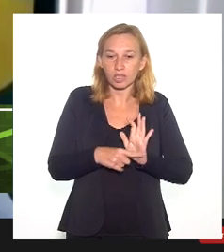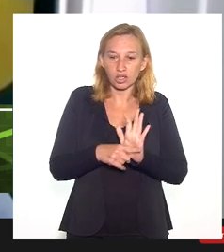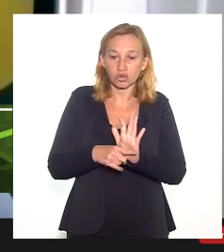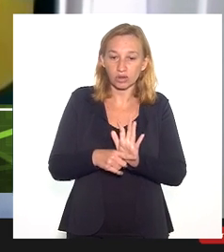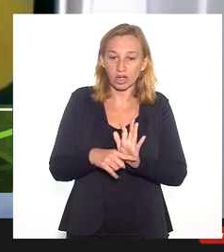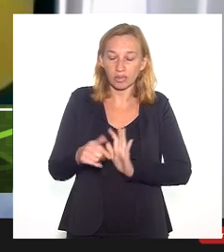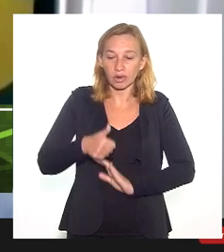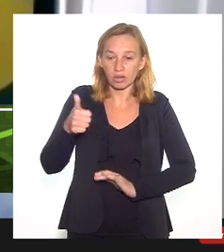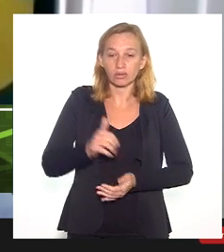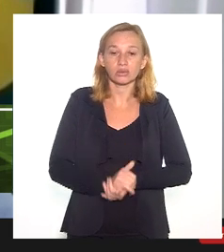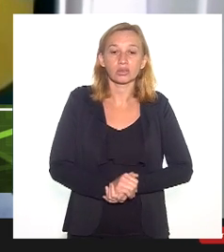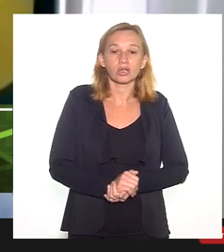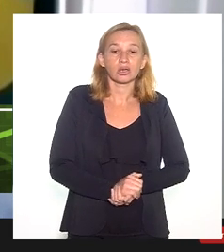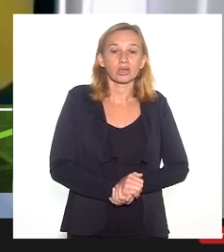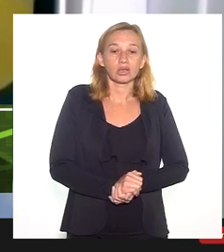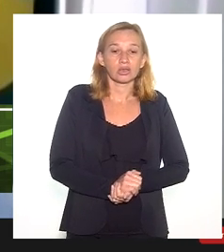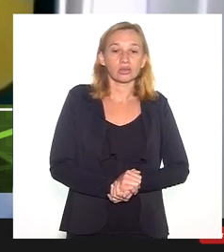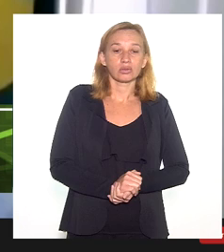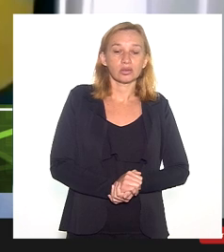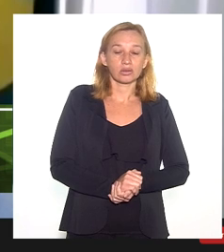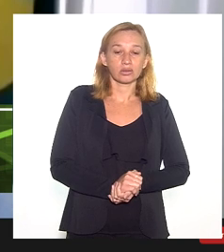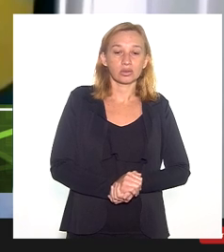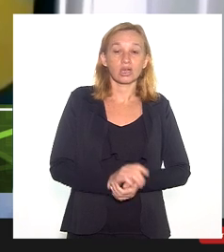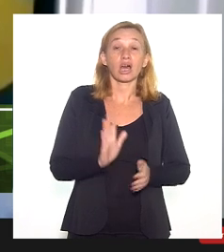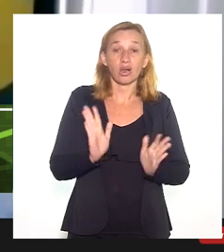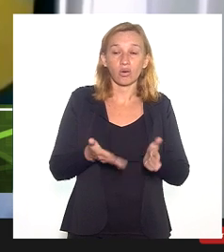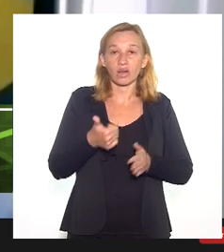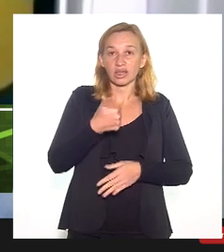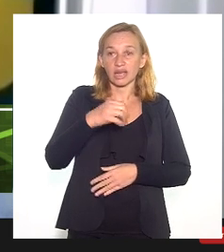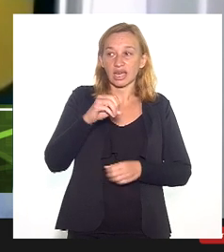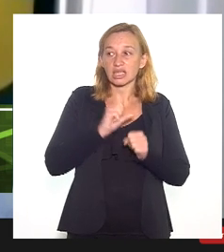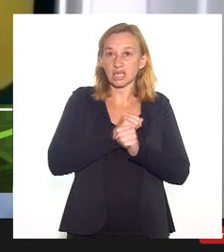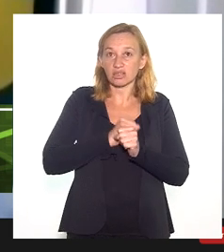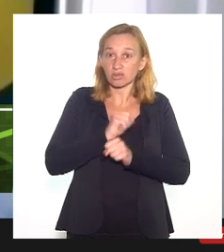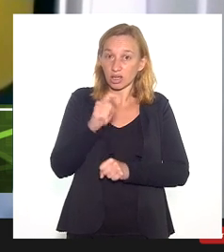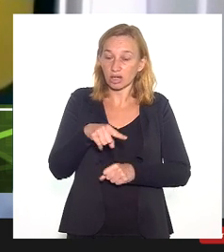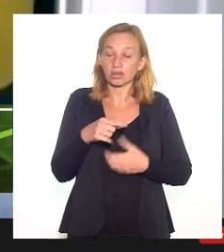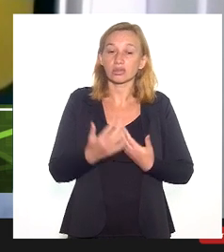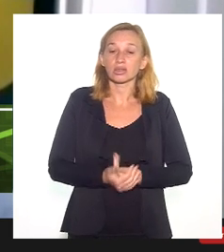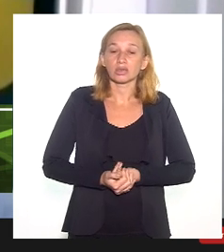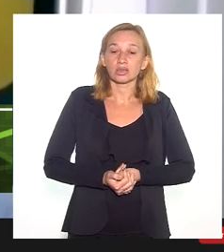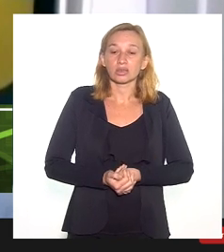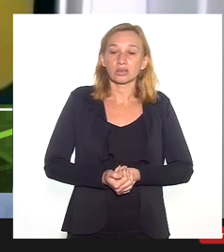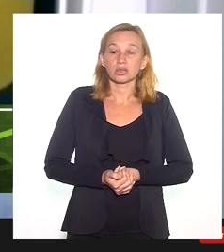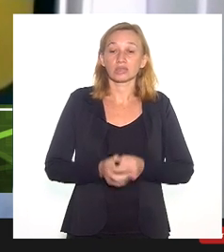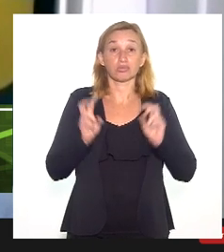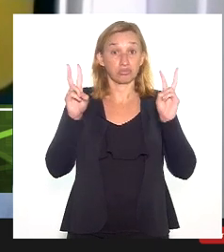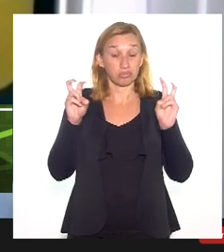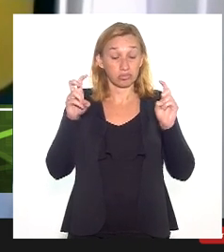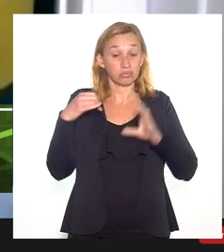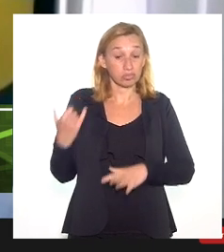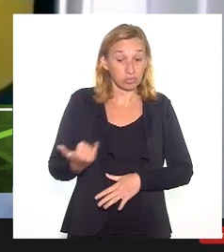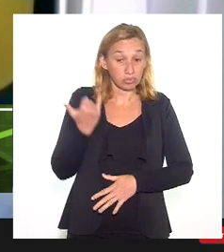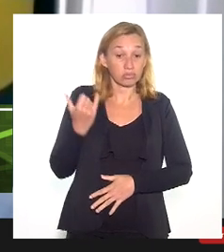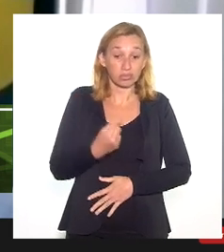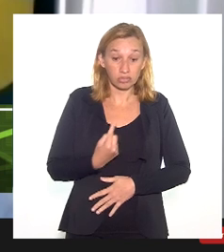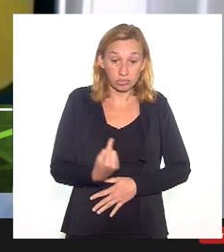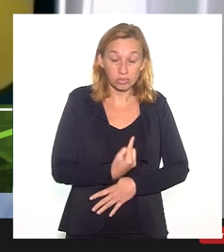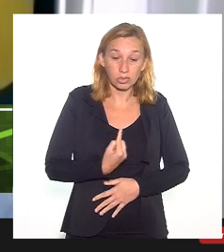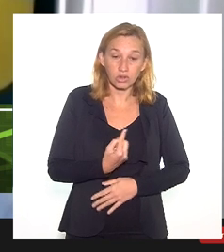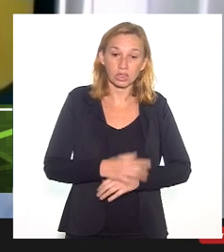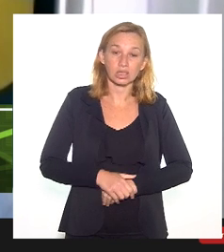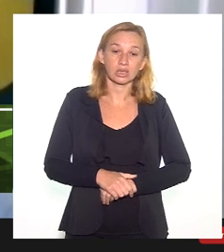Lembrando que o regime agora é o regime de 10 anos. Portanto, essa é uma questão importante para nós,